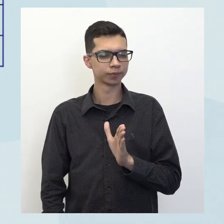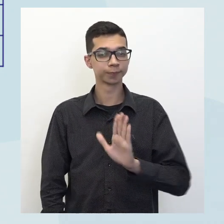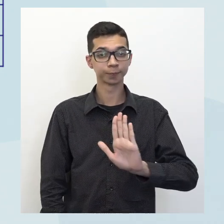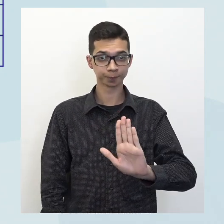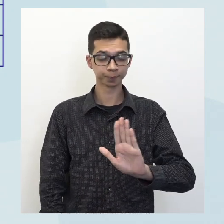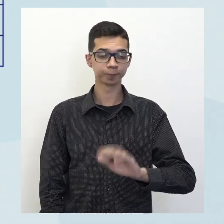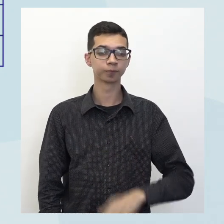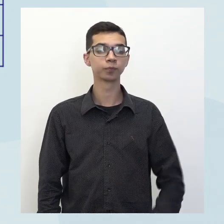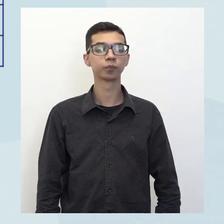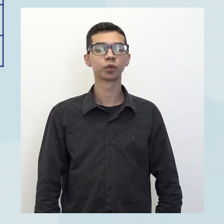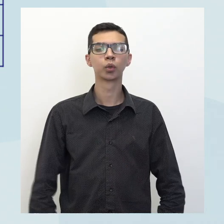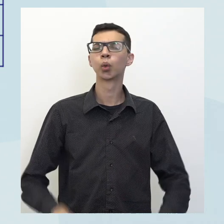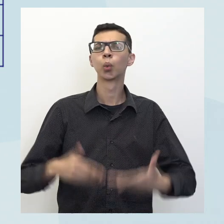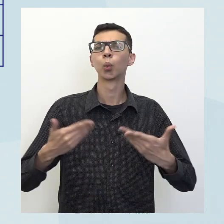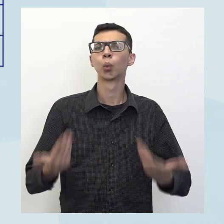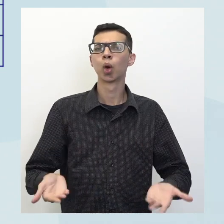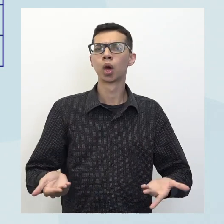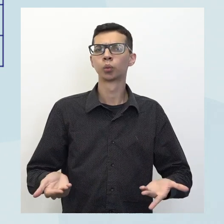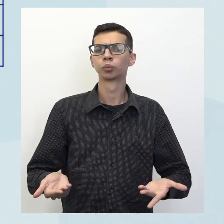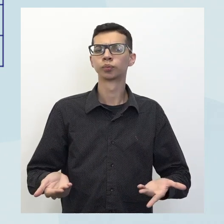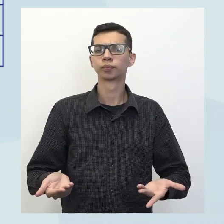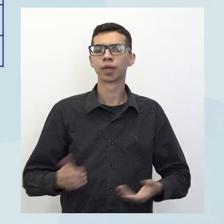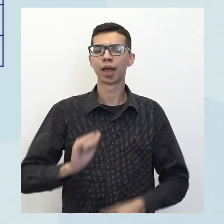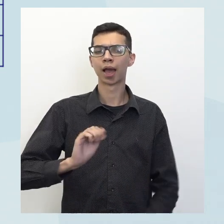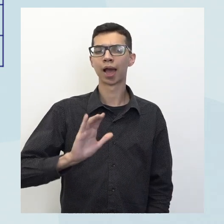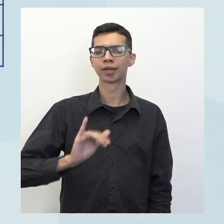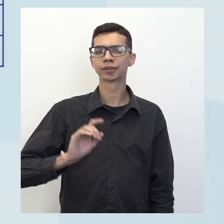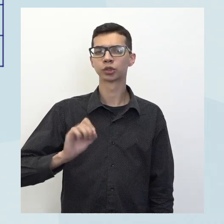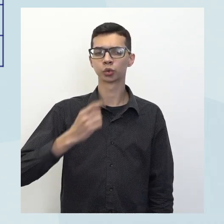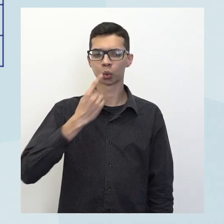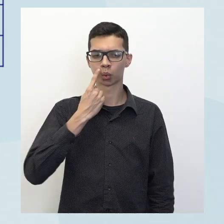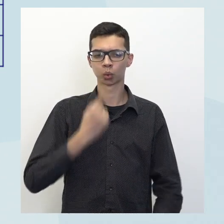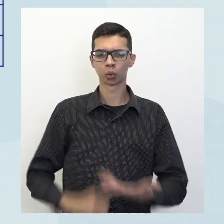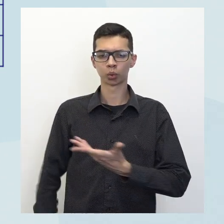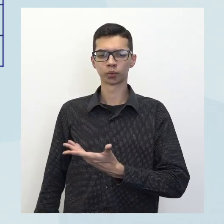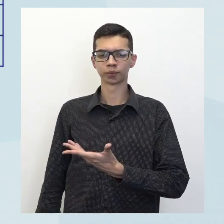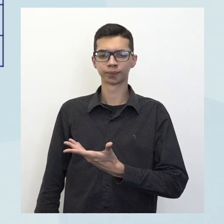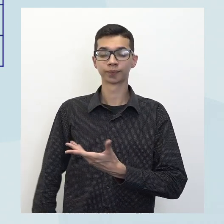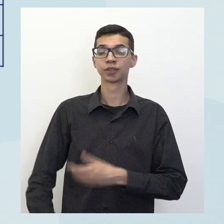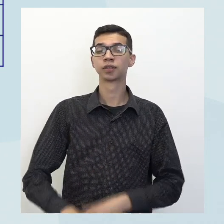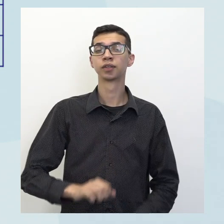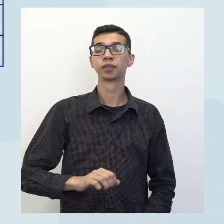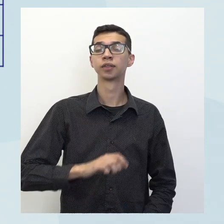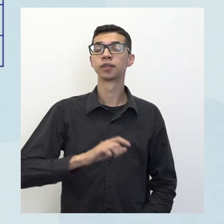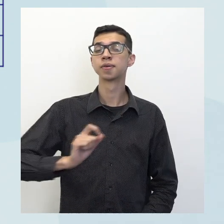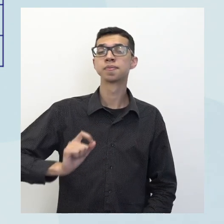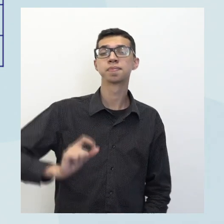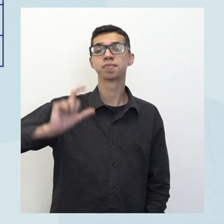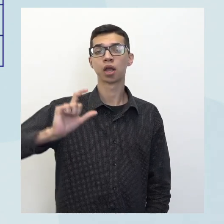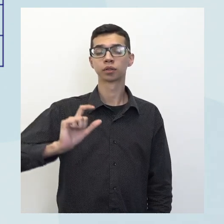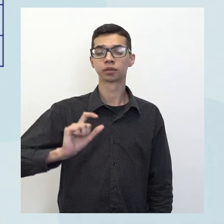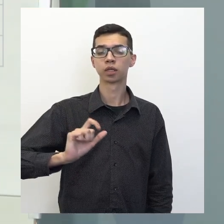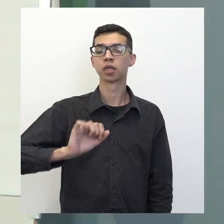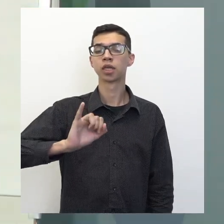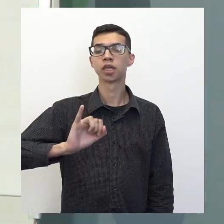Qual dos ácidos apresenta maior ionização? Vamos analisar aqui? Então, eu tenho